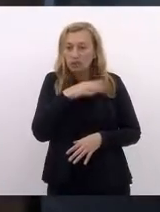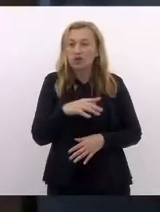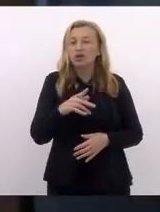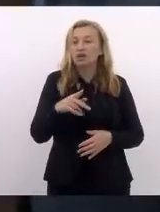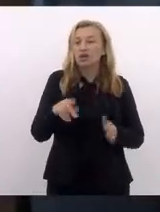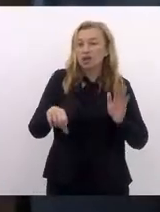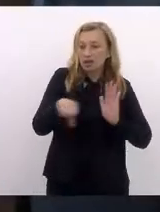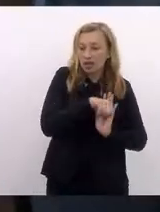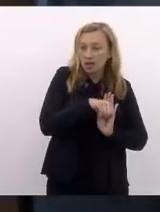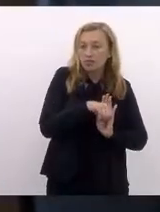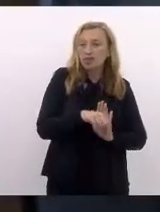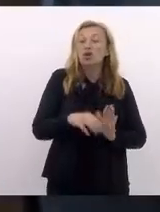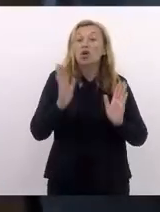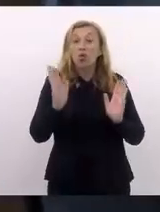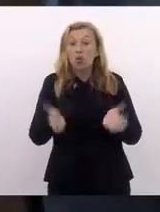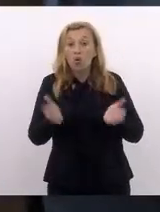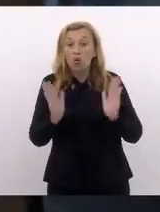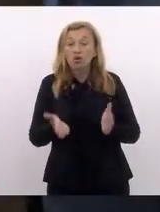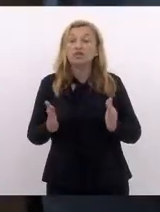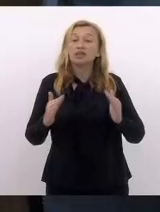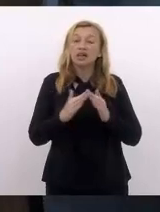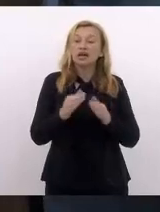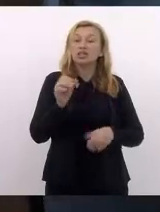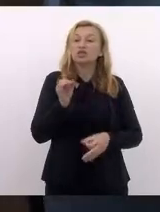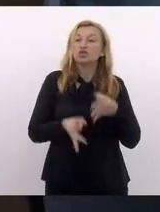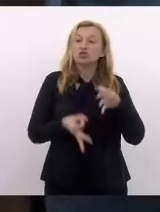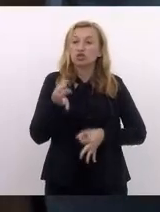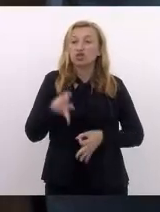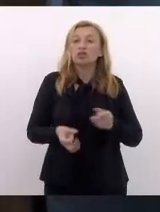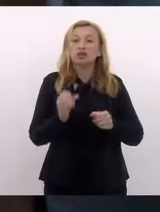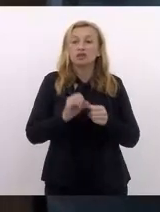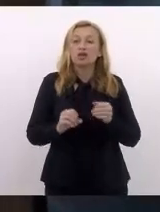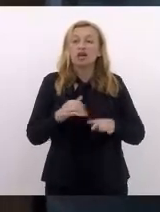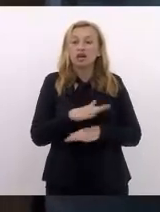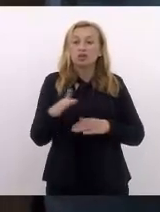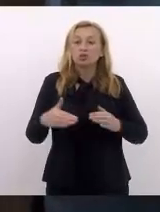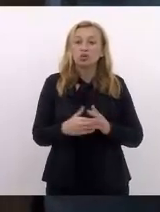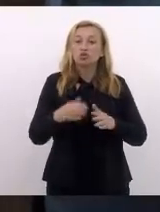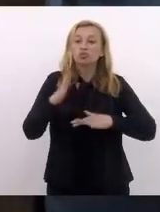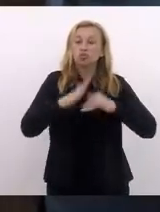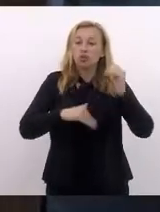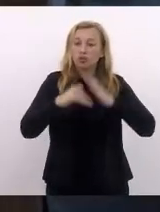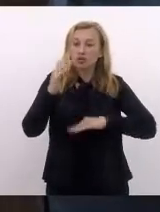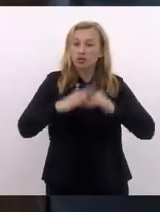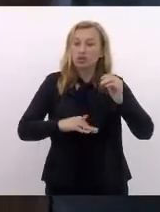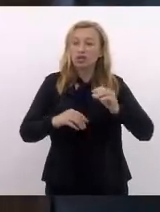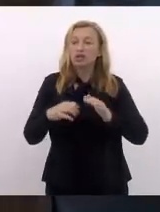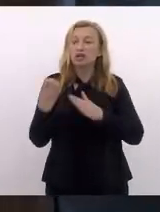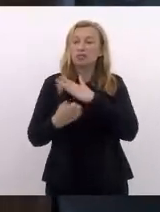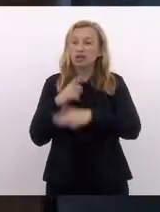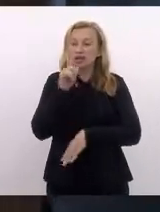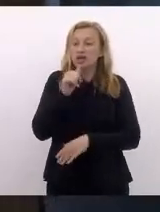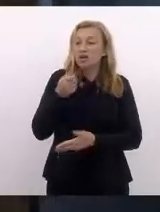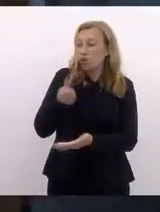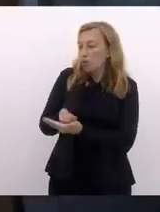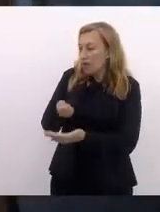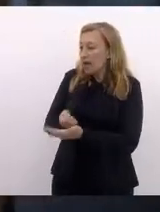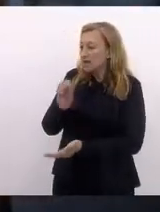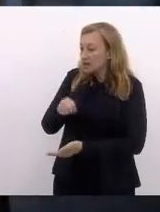criminoso Então hoje essa casa Faz justiça aos Cedae anos e a gente vai cobrar assim que o governador